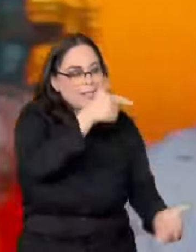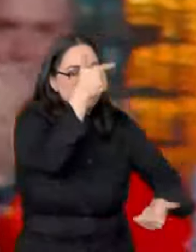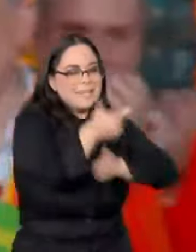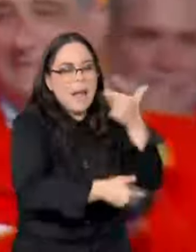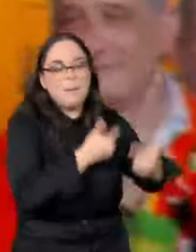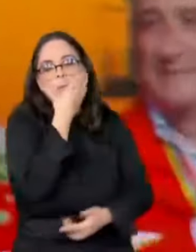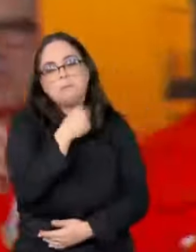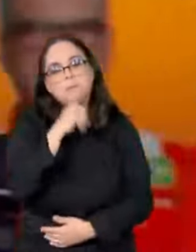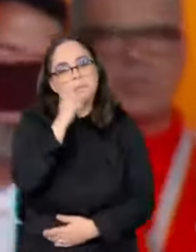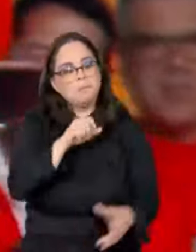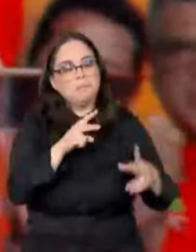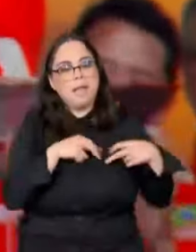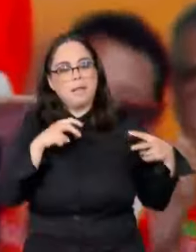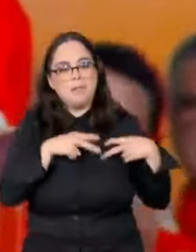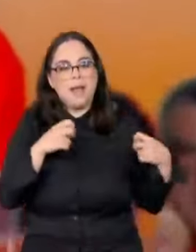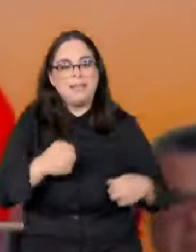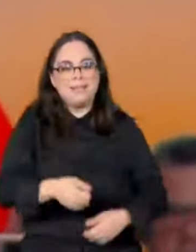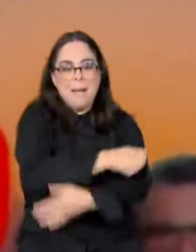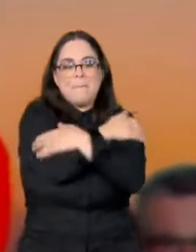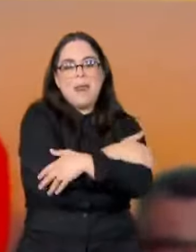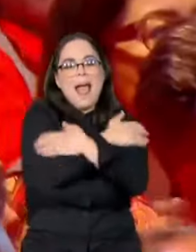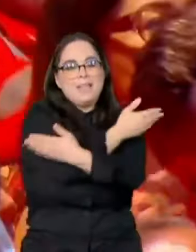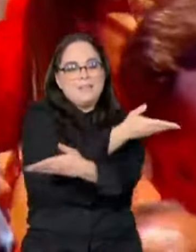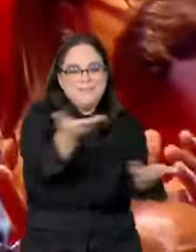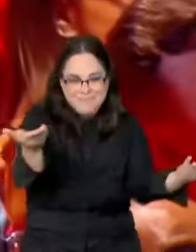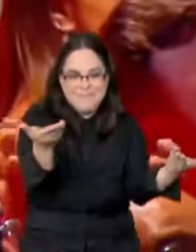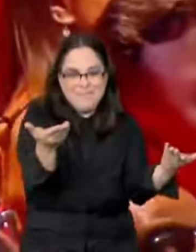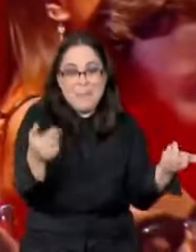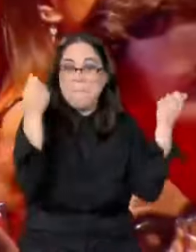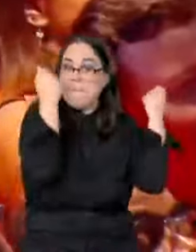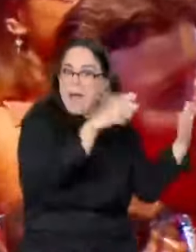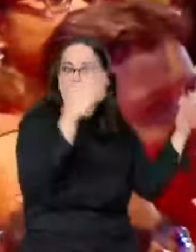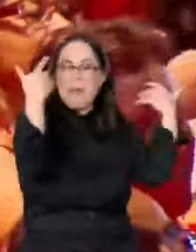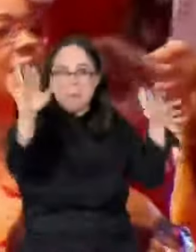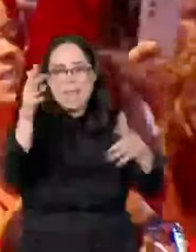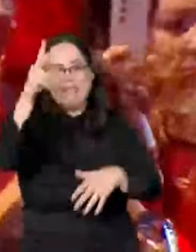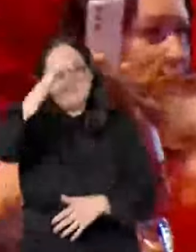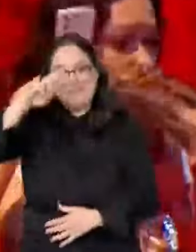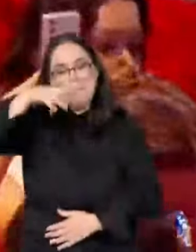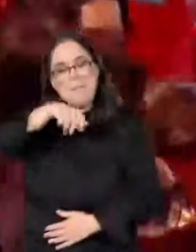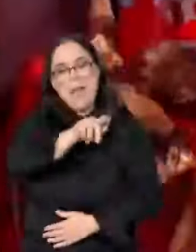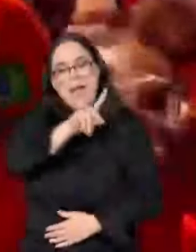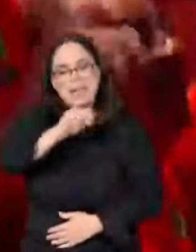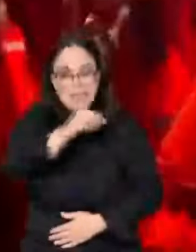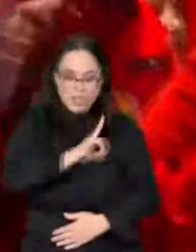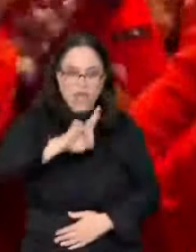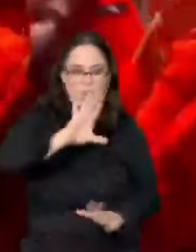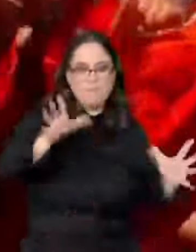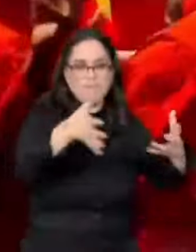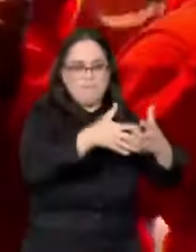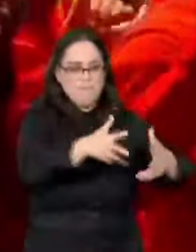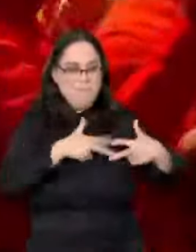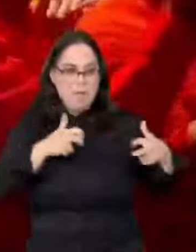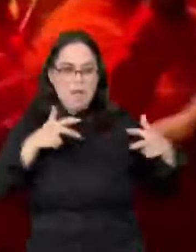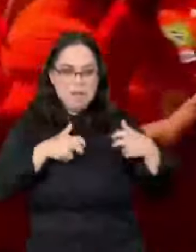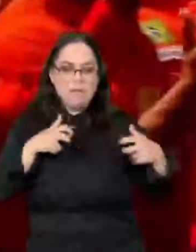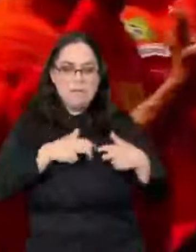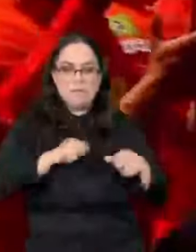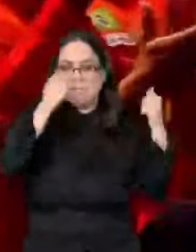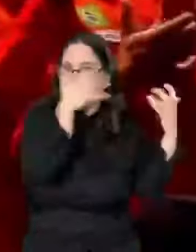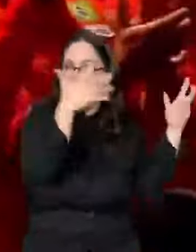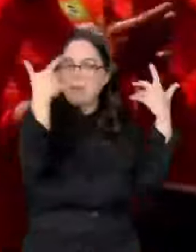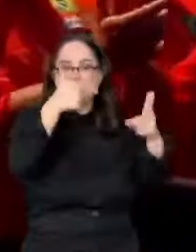trabalhadores e trabalhadoras da Petrobras. Um abraço, gente. Parabéns, Magda. Parabéns, diretoria da Petrobras. E